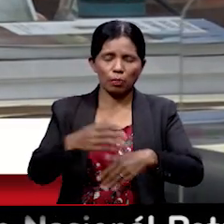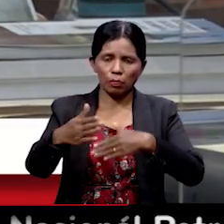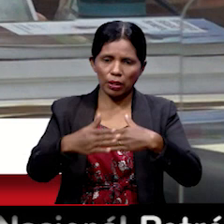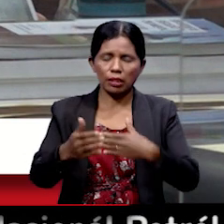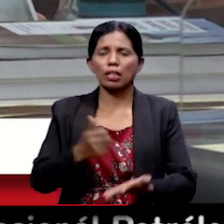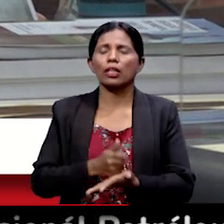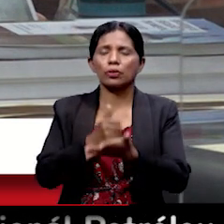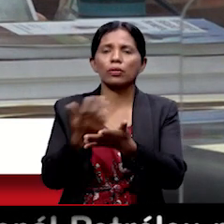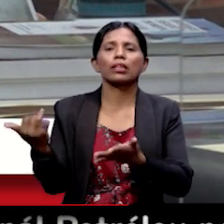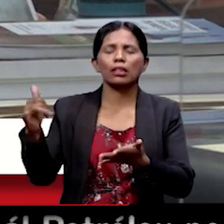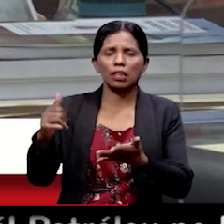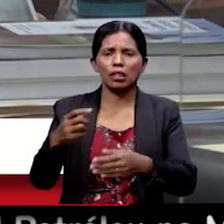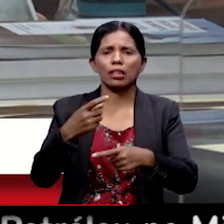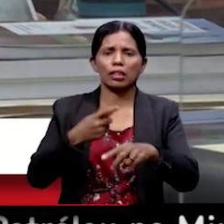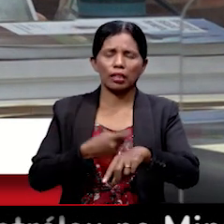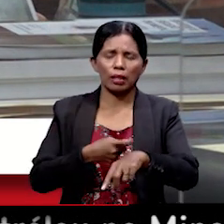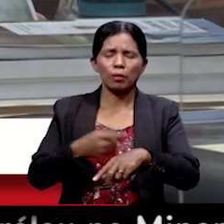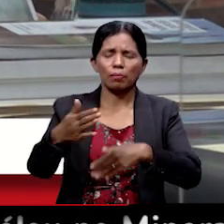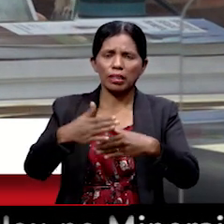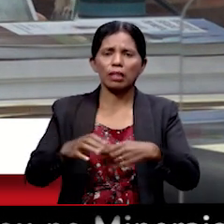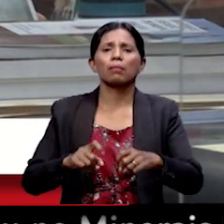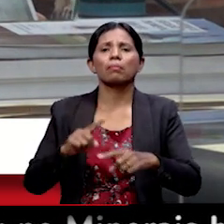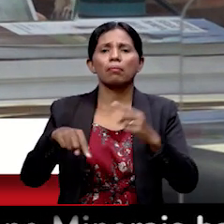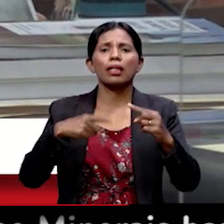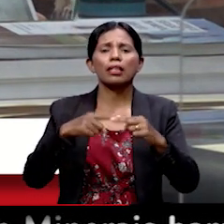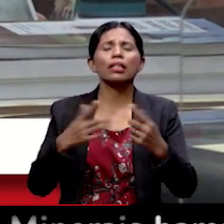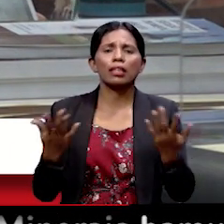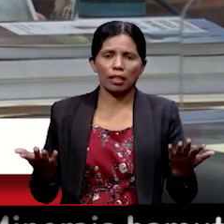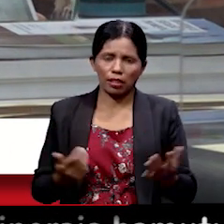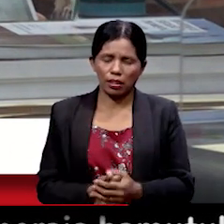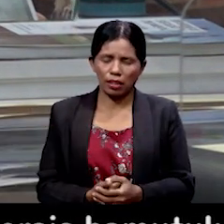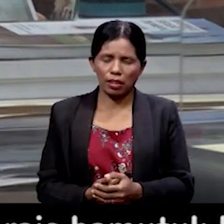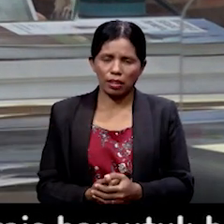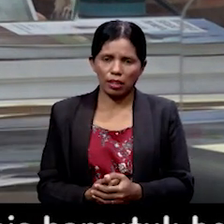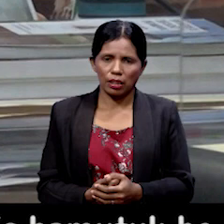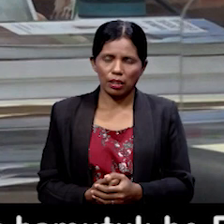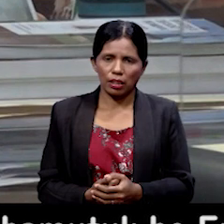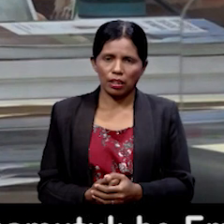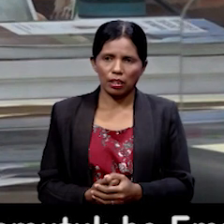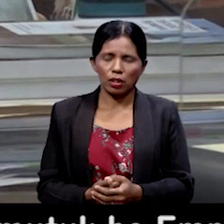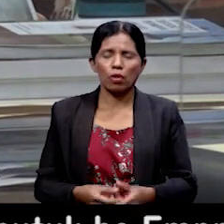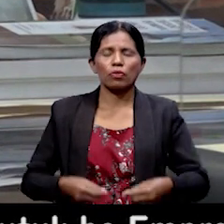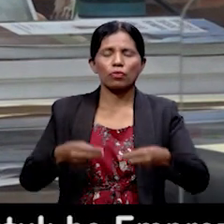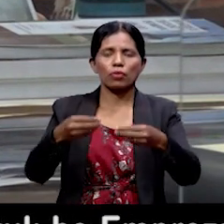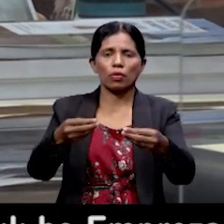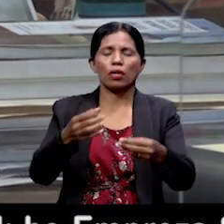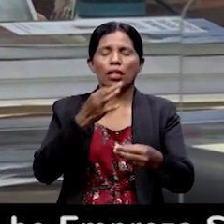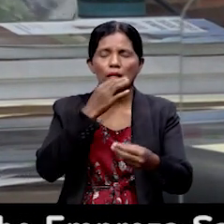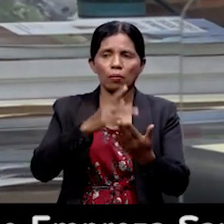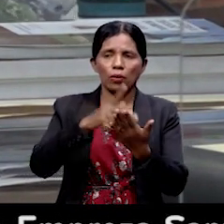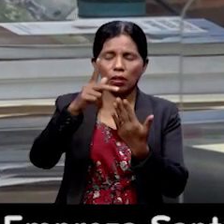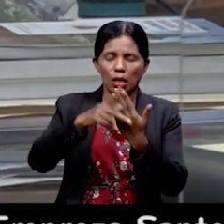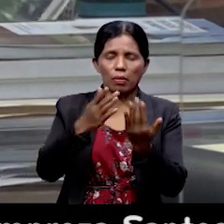hira. Cesta básica nene intenção para tu fornece ai hang. Pior lhe o tang, e o jornal